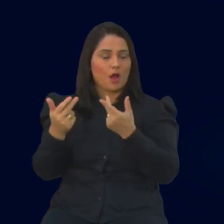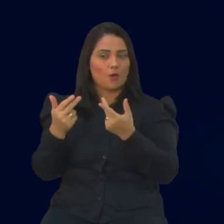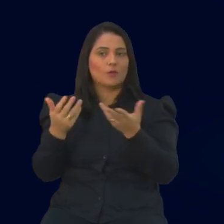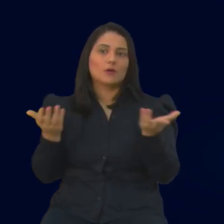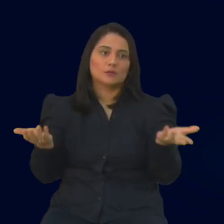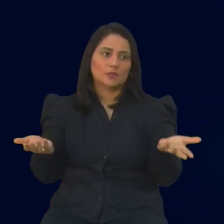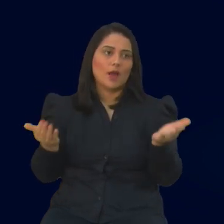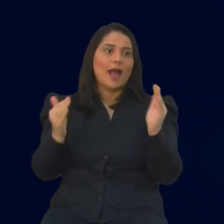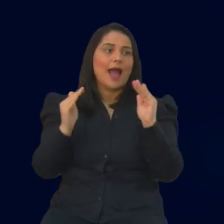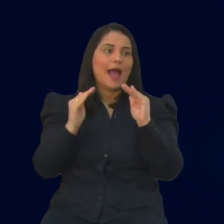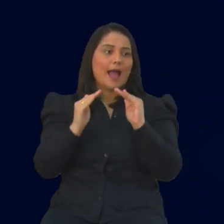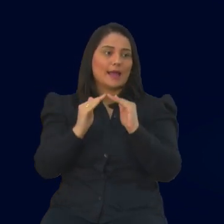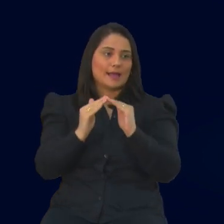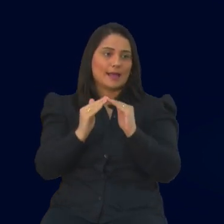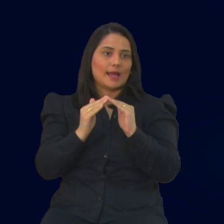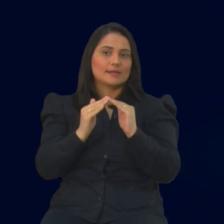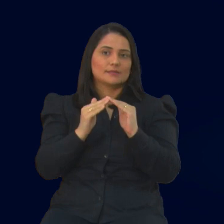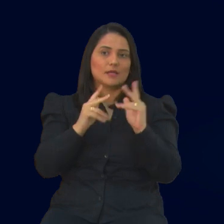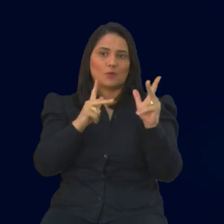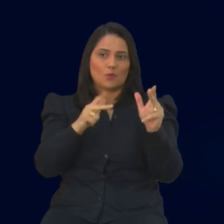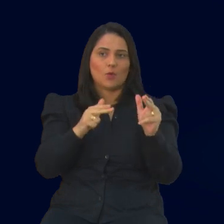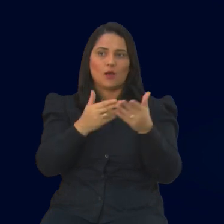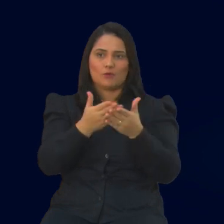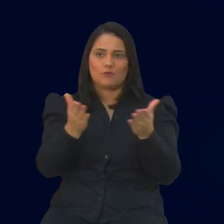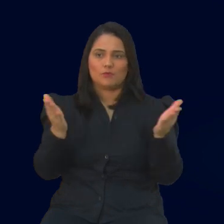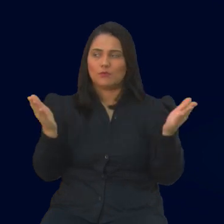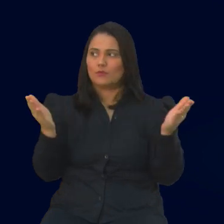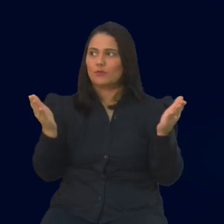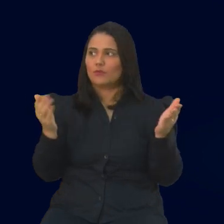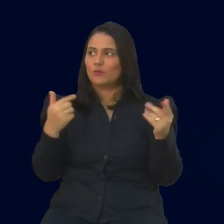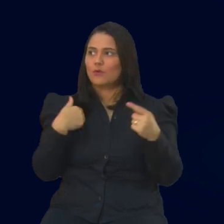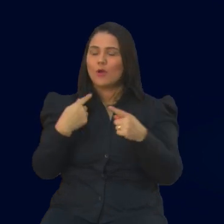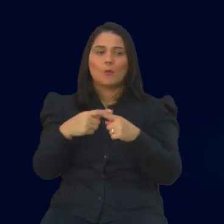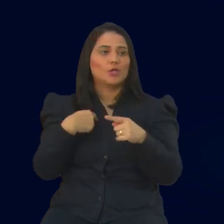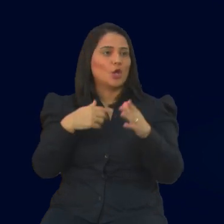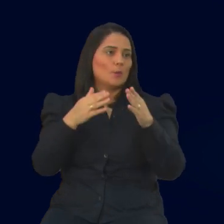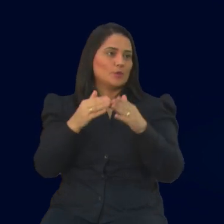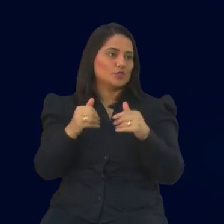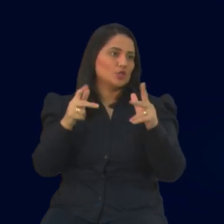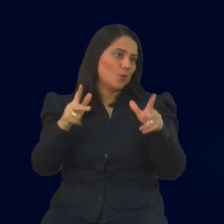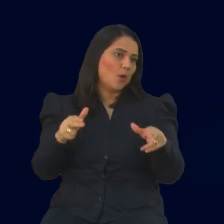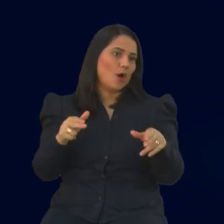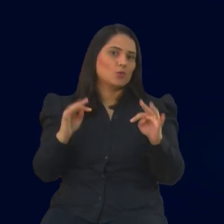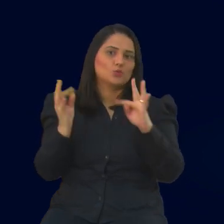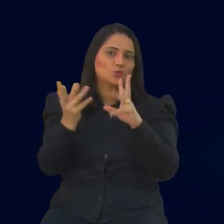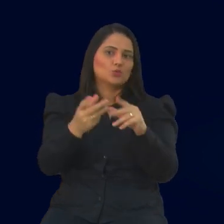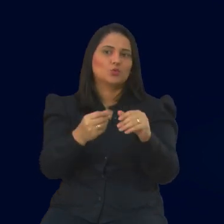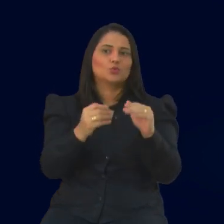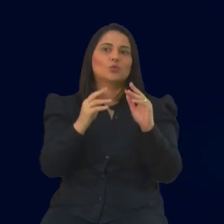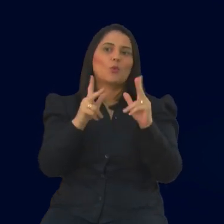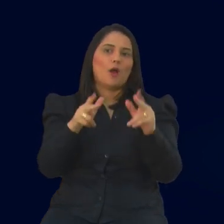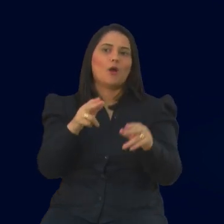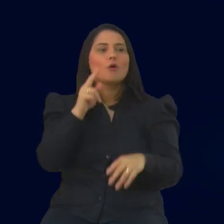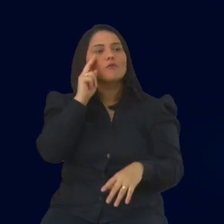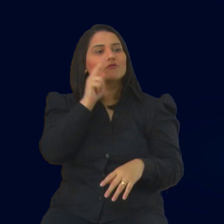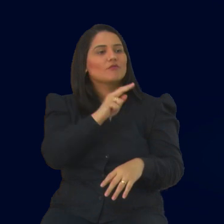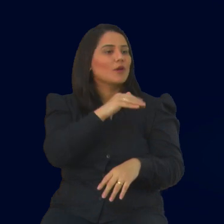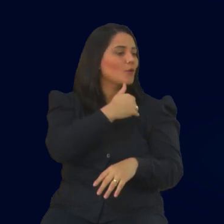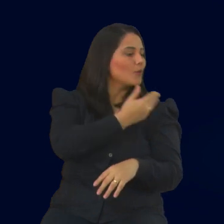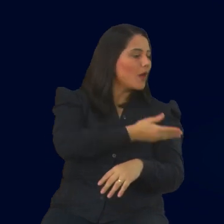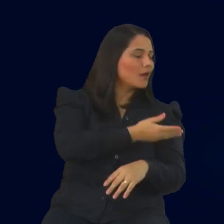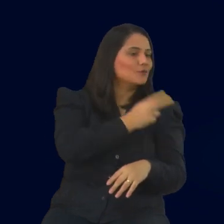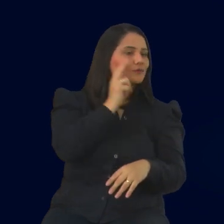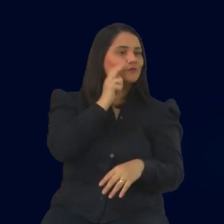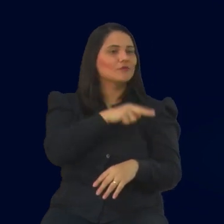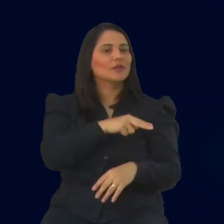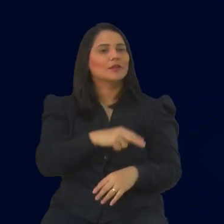certamente a casa de vocês ficou igual à dos colegas, porque eu fiz o mesmo pedido. Então, confiram a casa de vocês